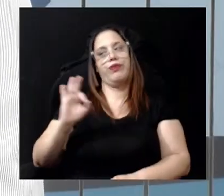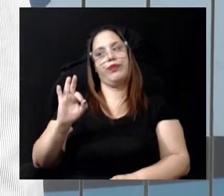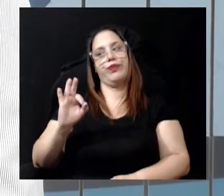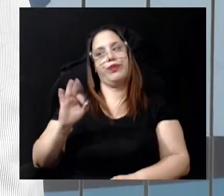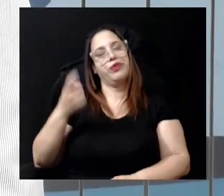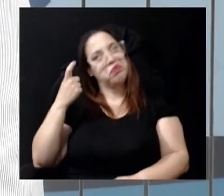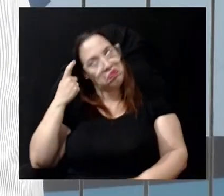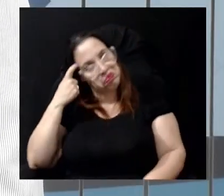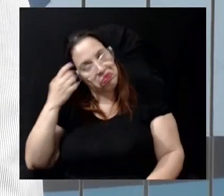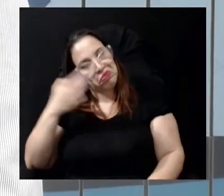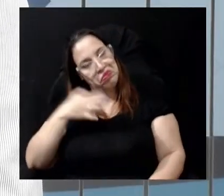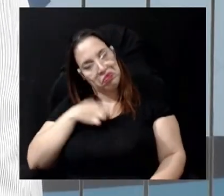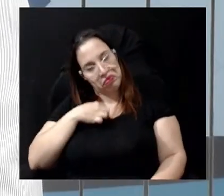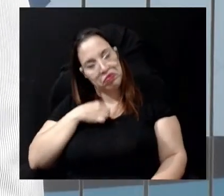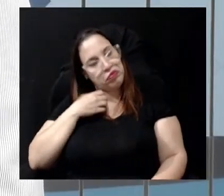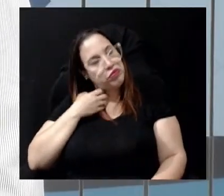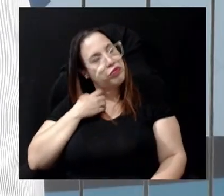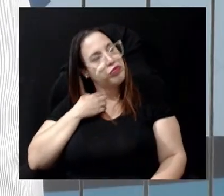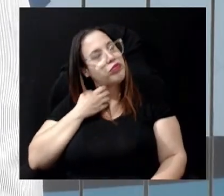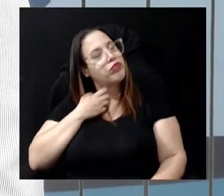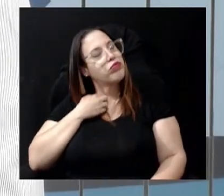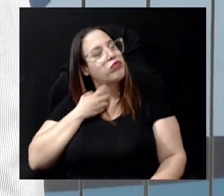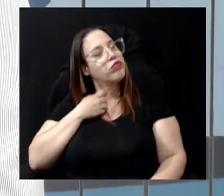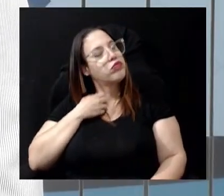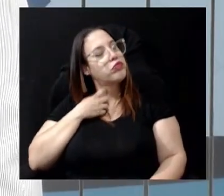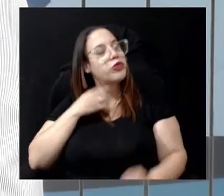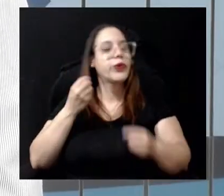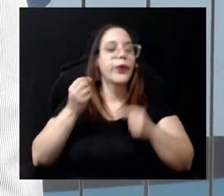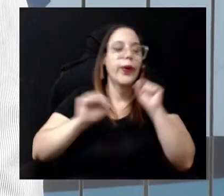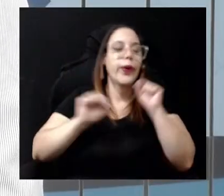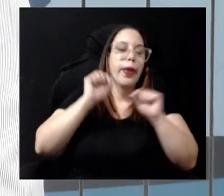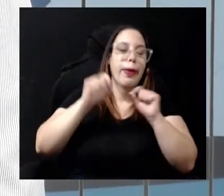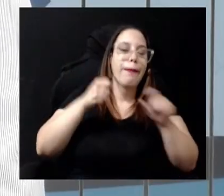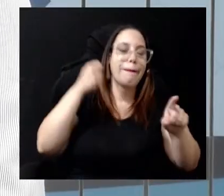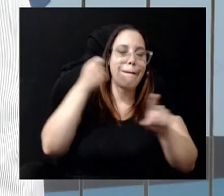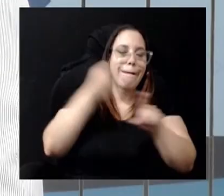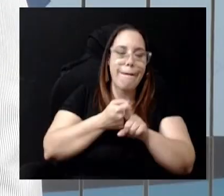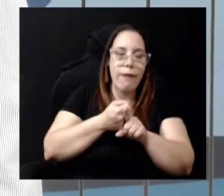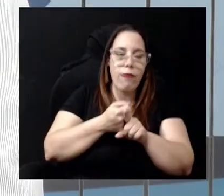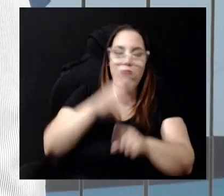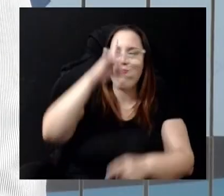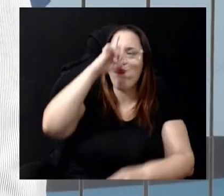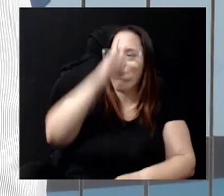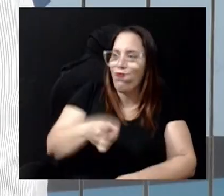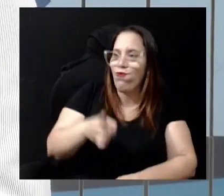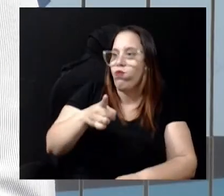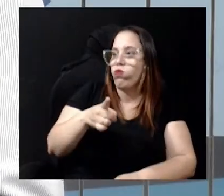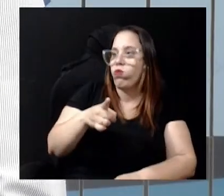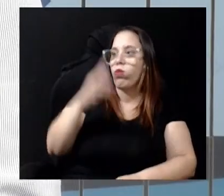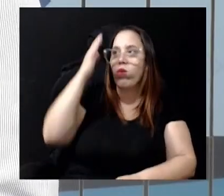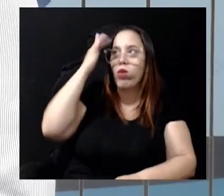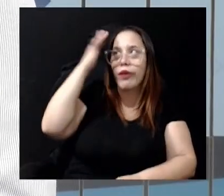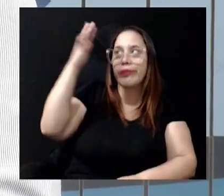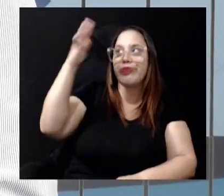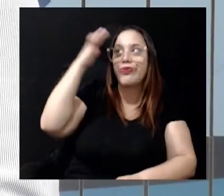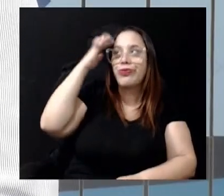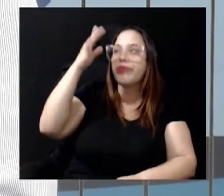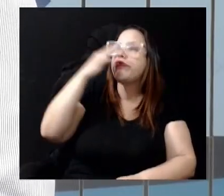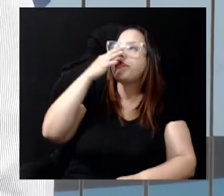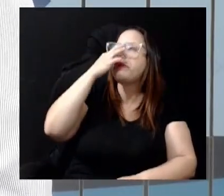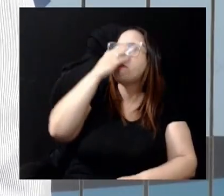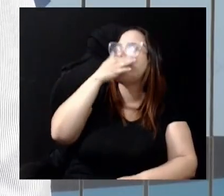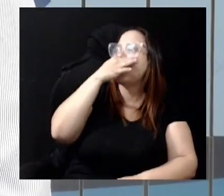que o que impede o governo de tomar ou não essa decisão, imagino que seja o cenário político,